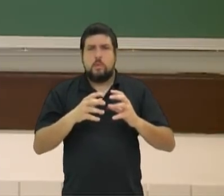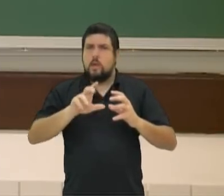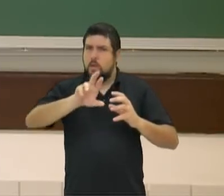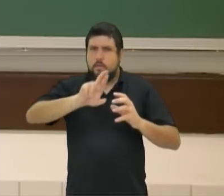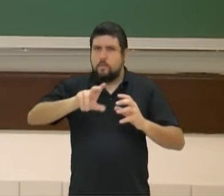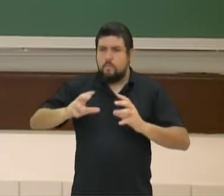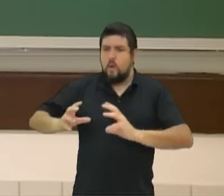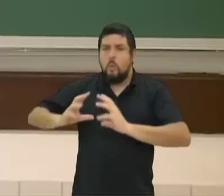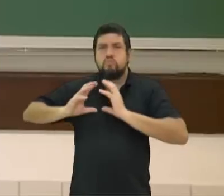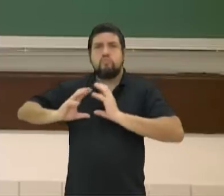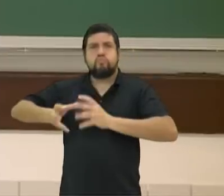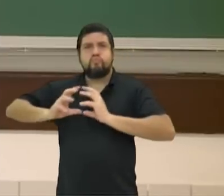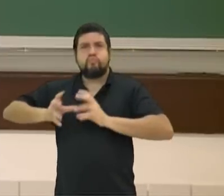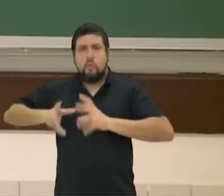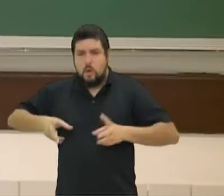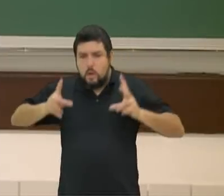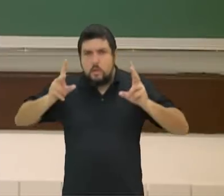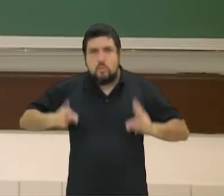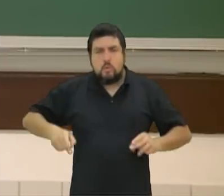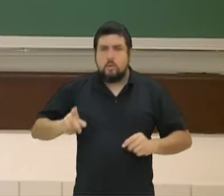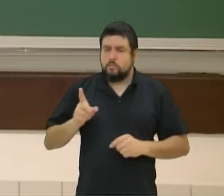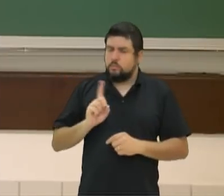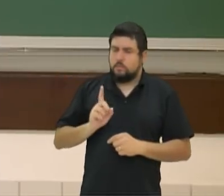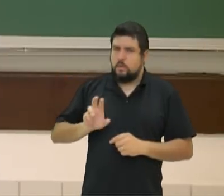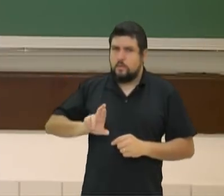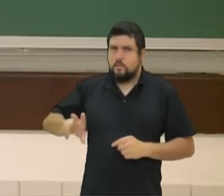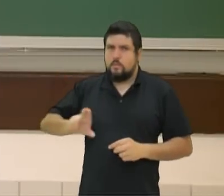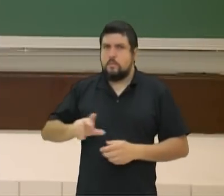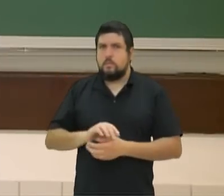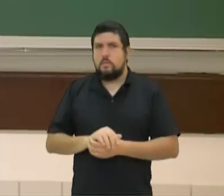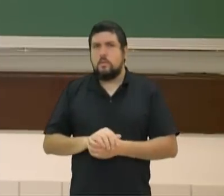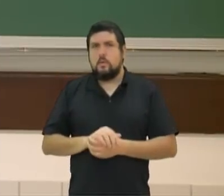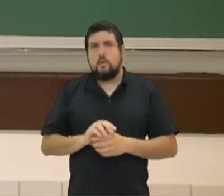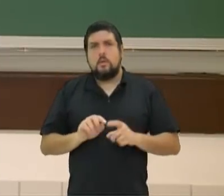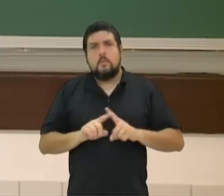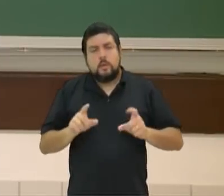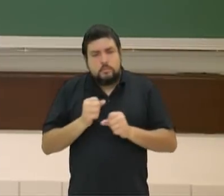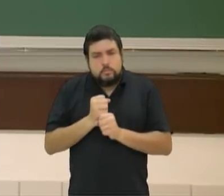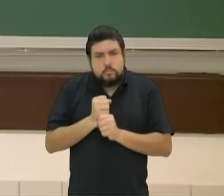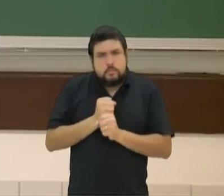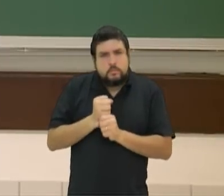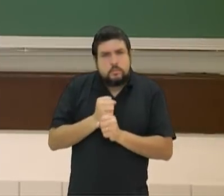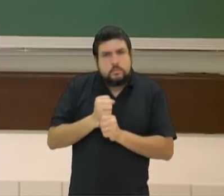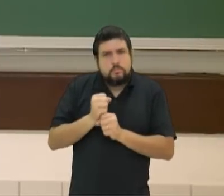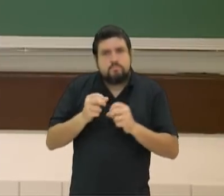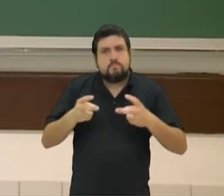ser exatamente o formato da Terra, mas é o que a gente analisa com o passar do tempo.